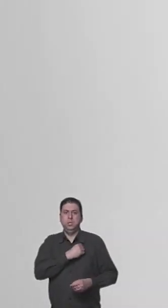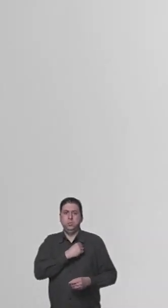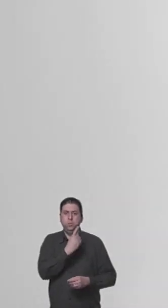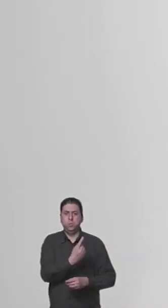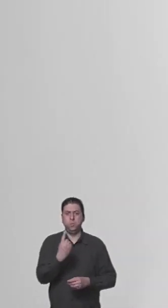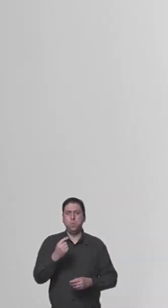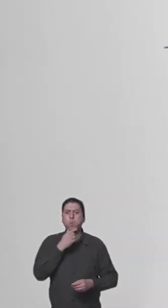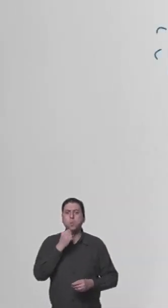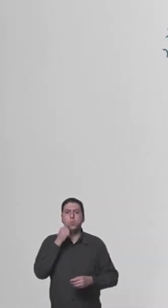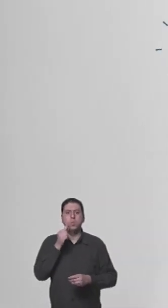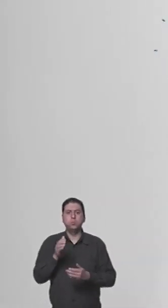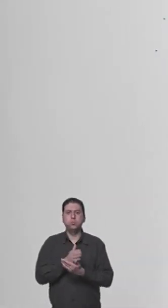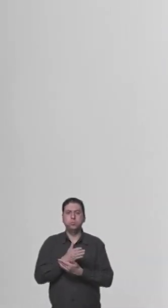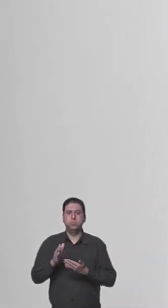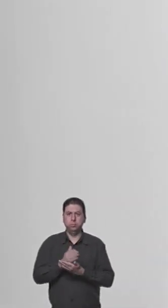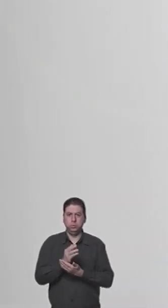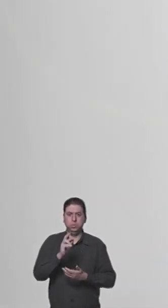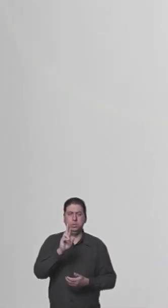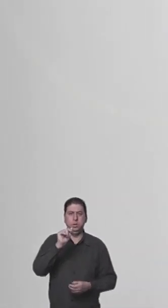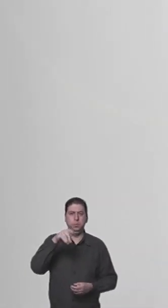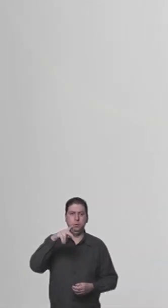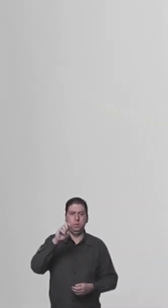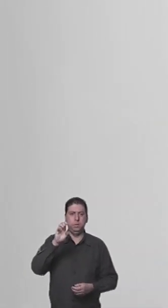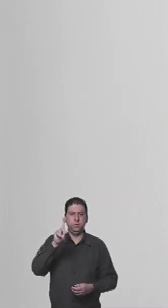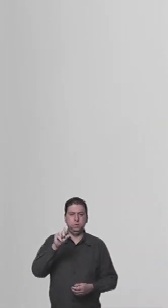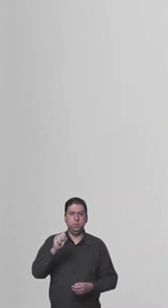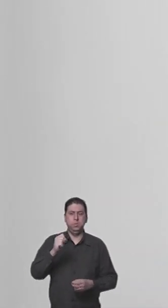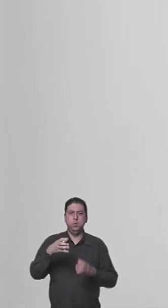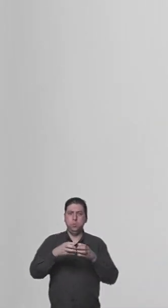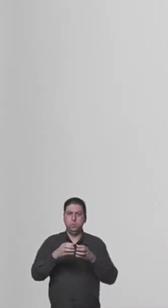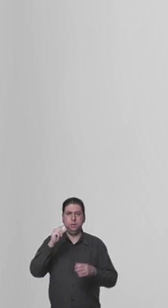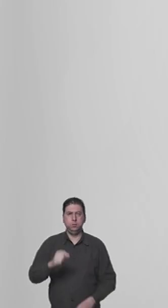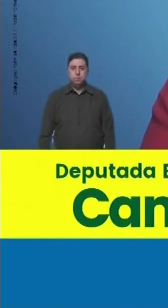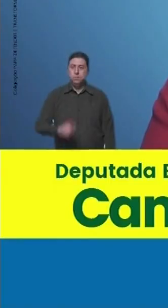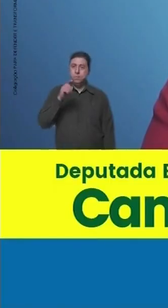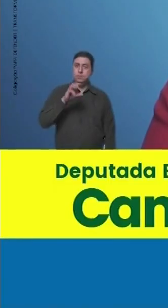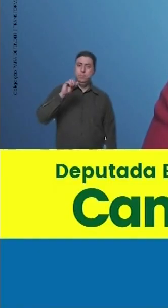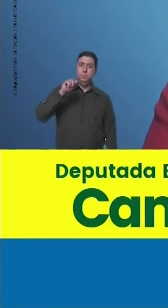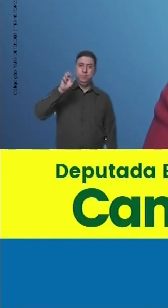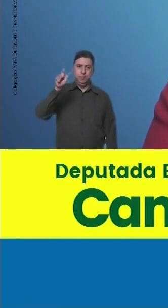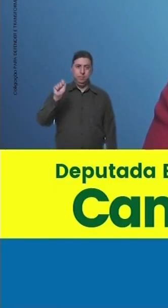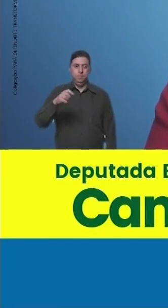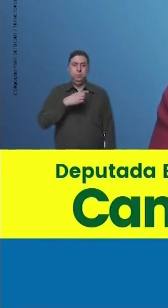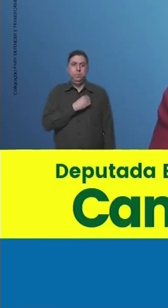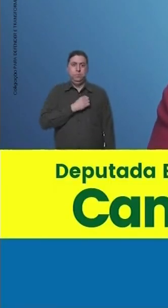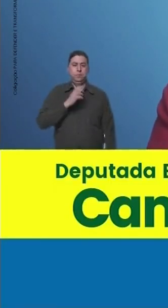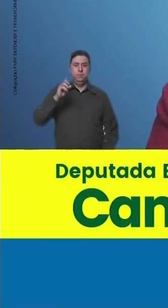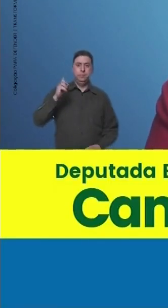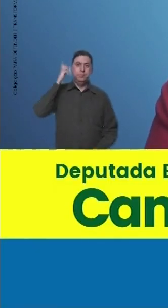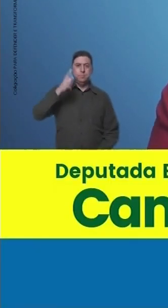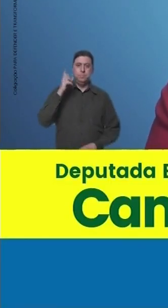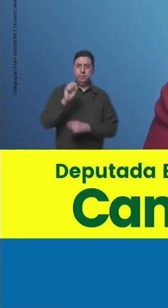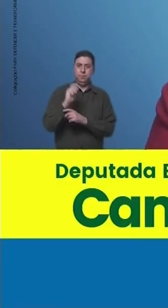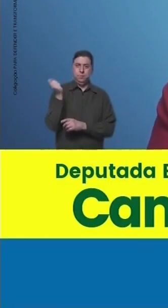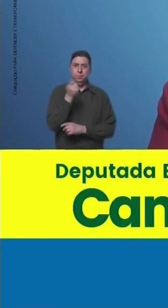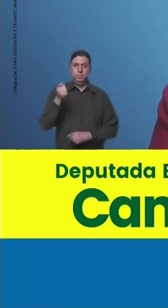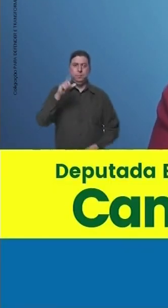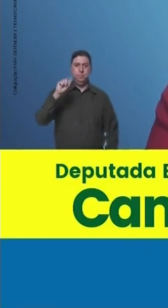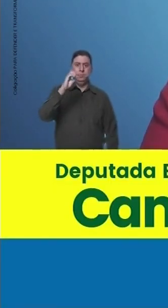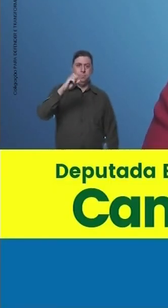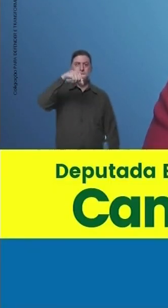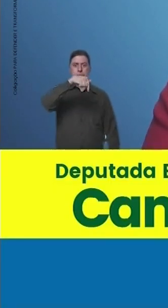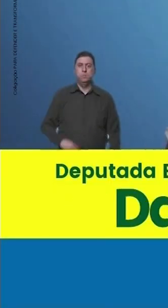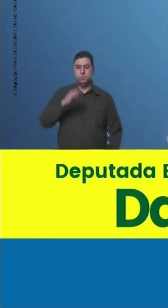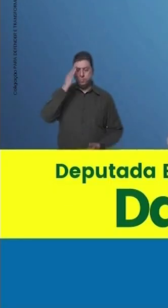Candidatos a deputados estaduais do Republicanos. Sou Camila Oliveira, candidata a deputada estadual. Meu número é